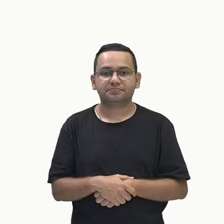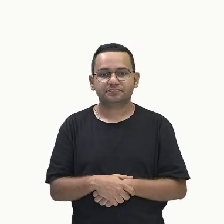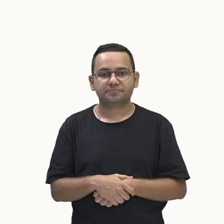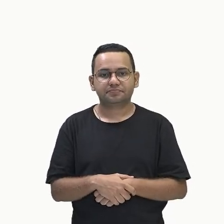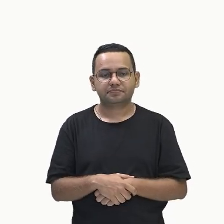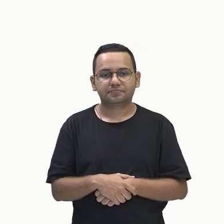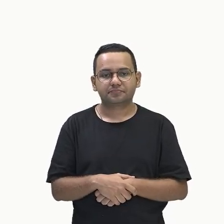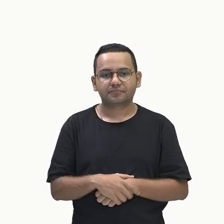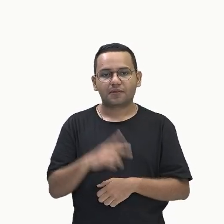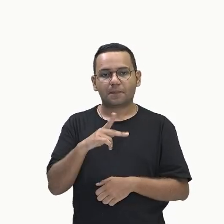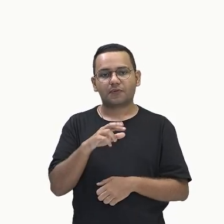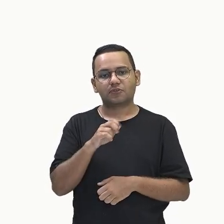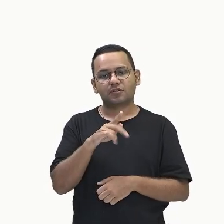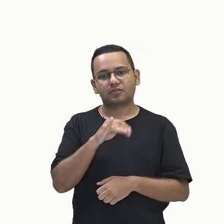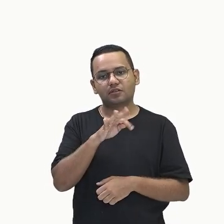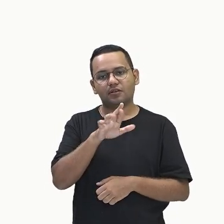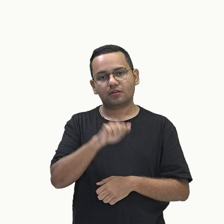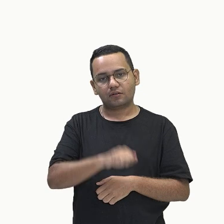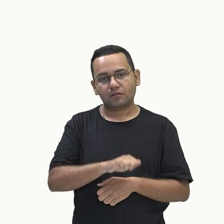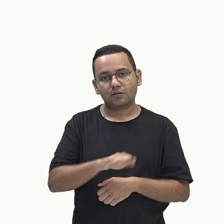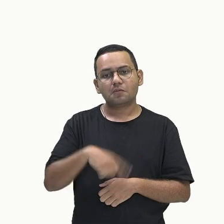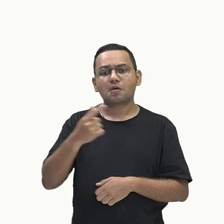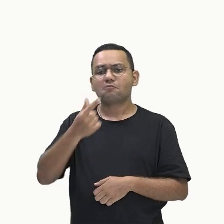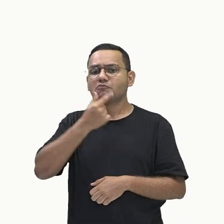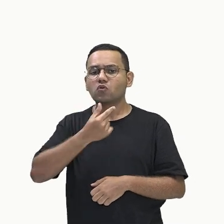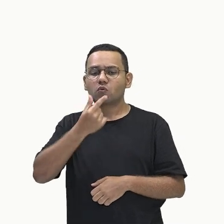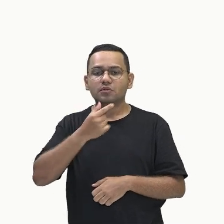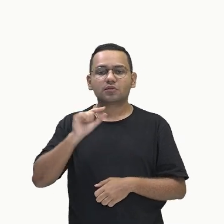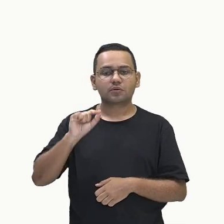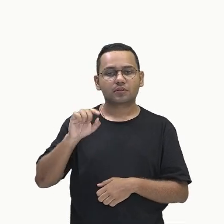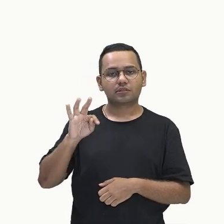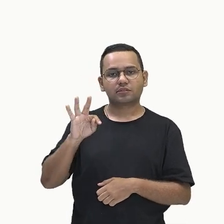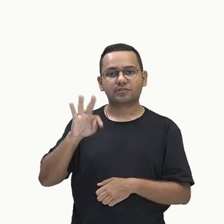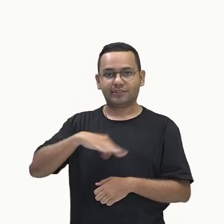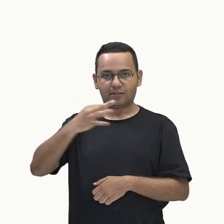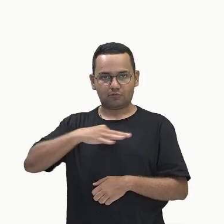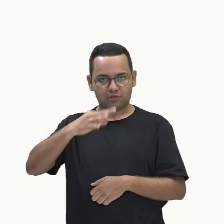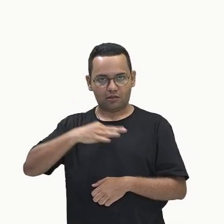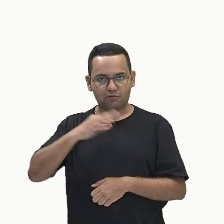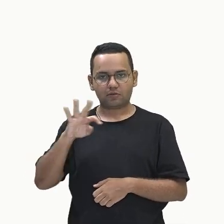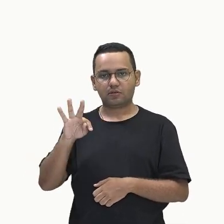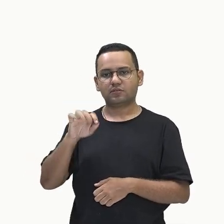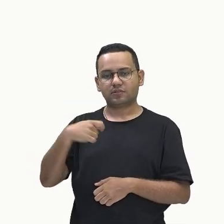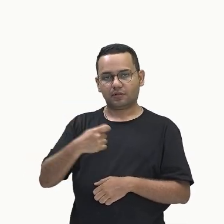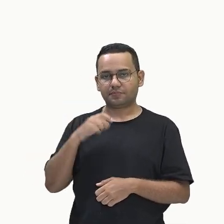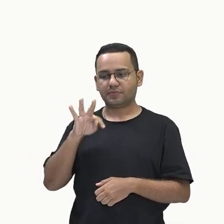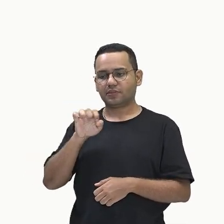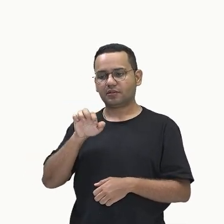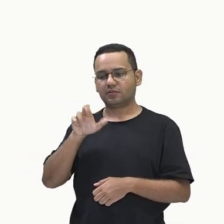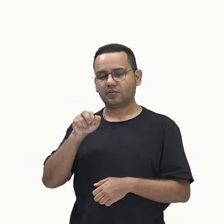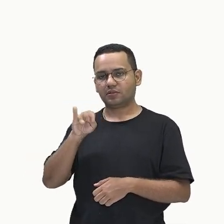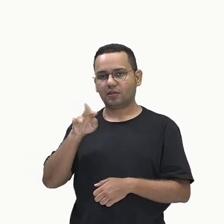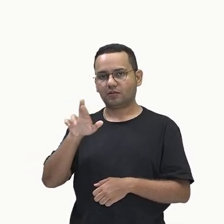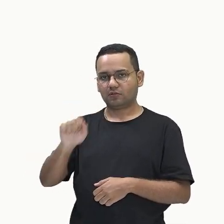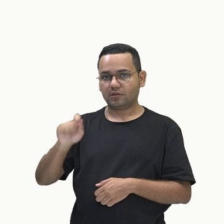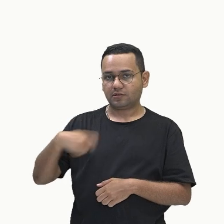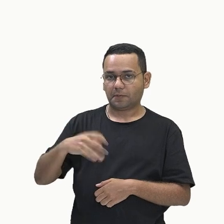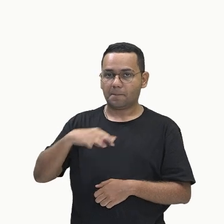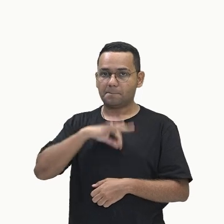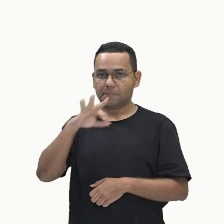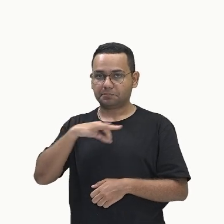caso dos homens, o hormônio produzido pelas gônadas será a testosterona, um hormônio responsável